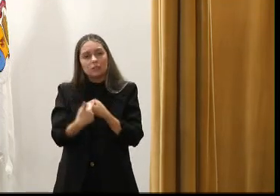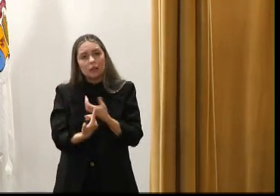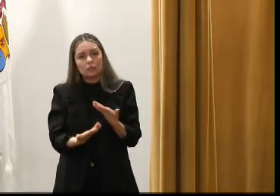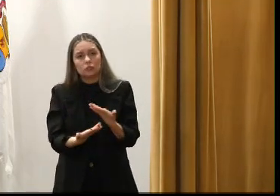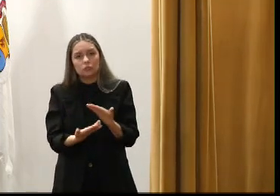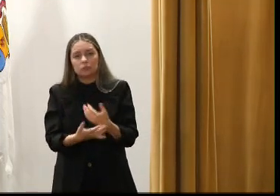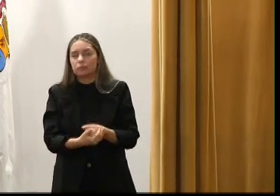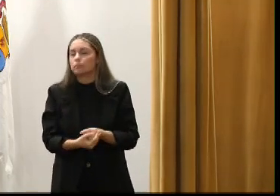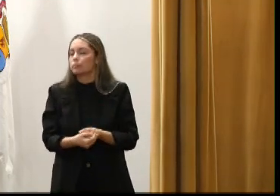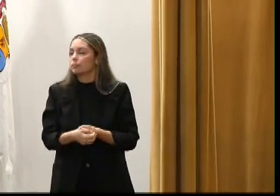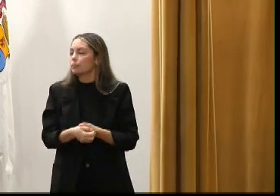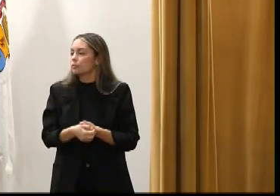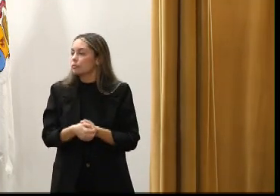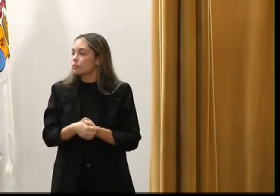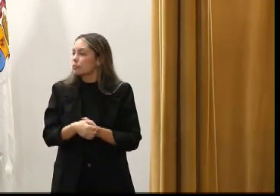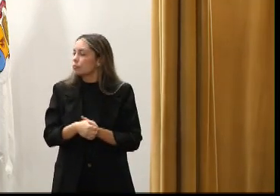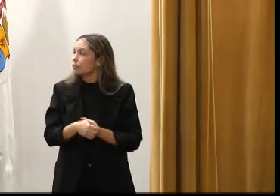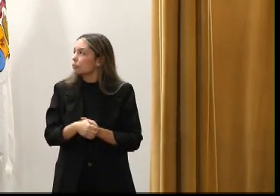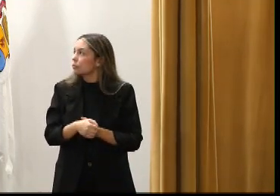está em questão. Tá?